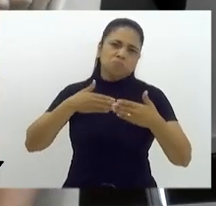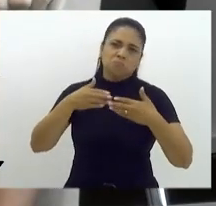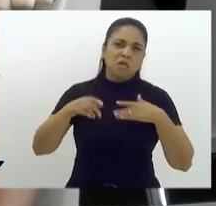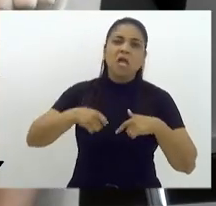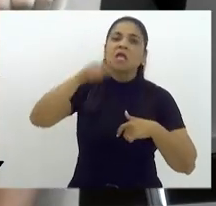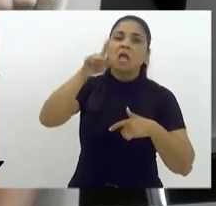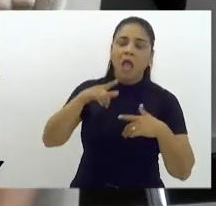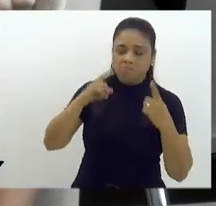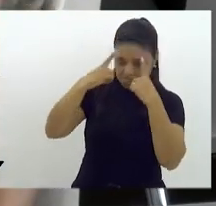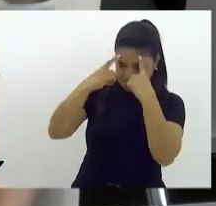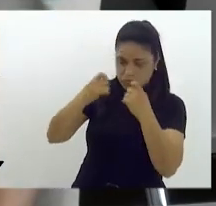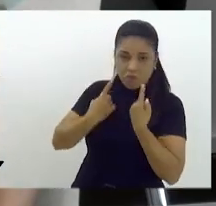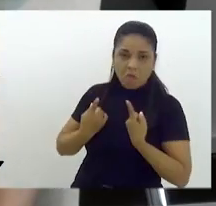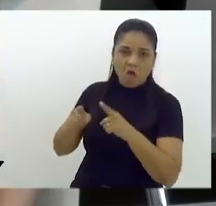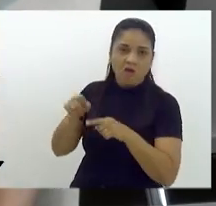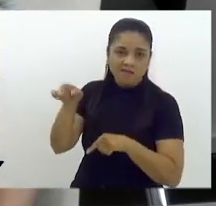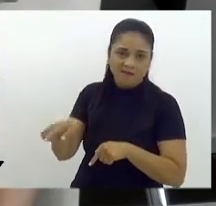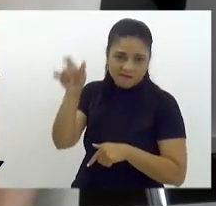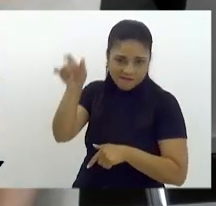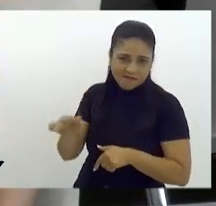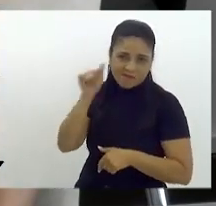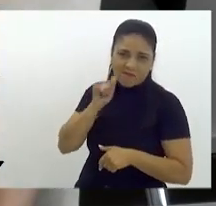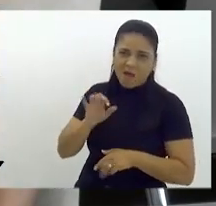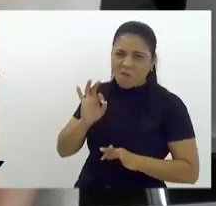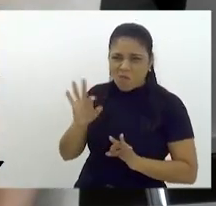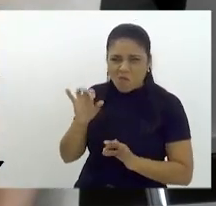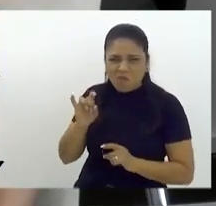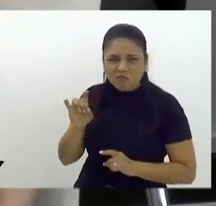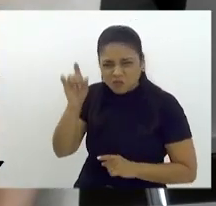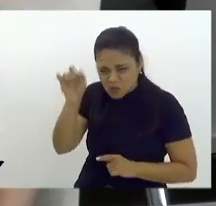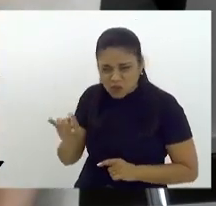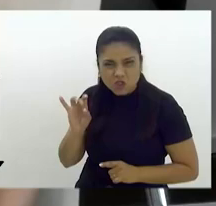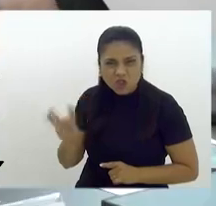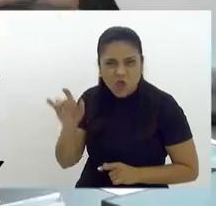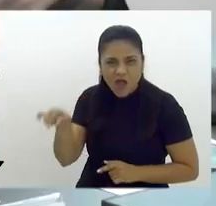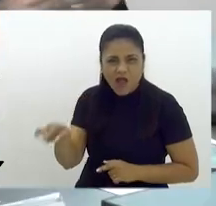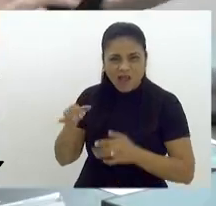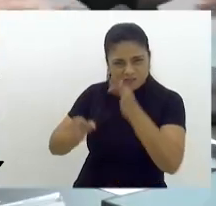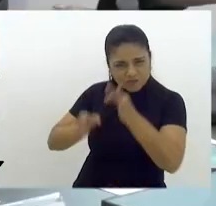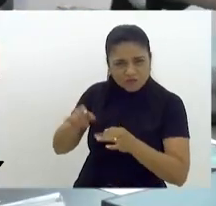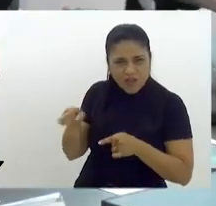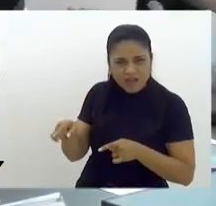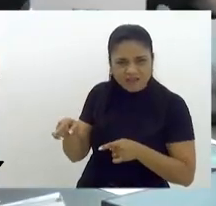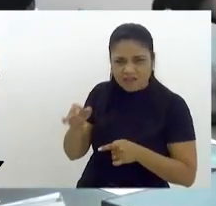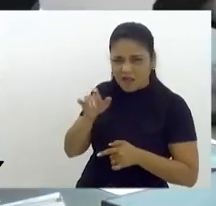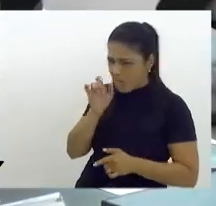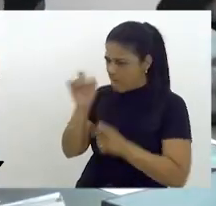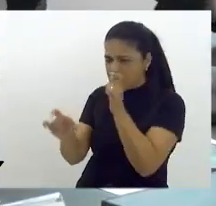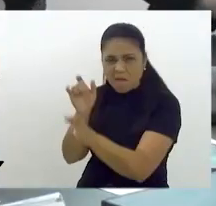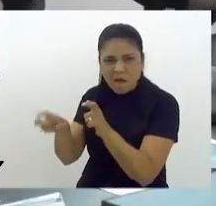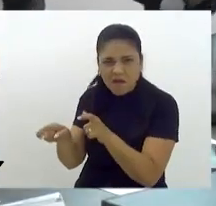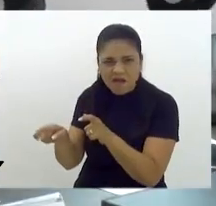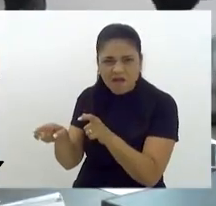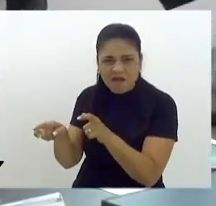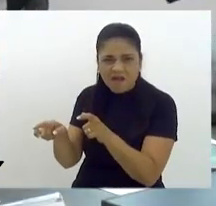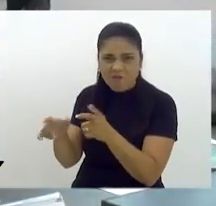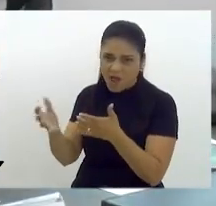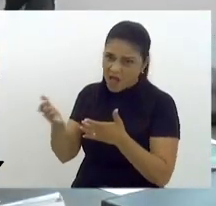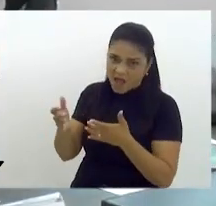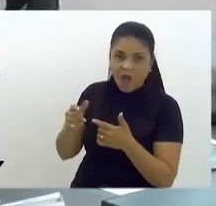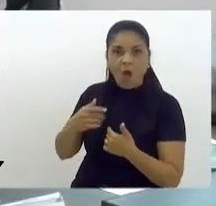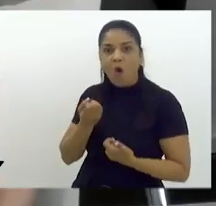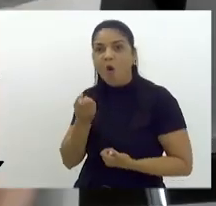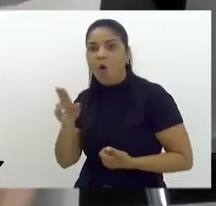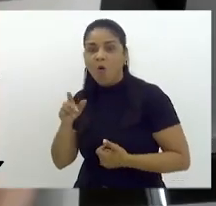preferencial é a mulher só a mulher é julgada quando se expõe dessa forma seja porque ela quer ou seja porque alguém expôs E aí